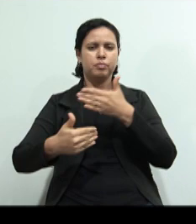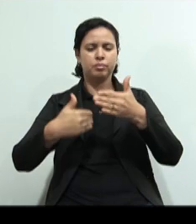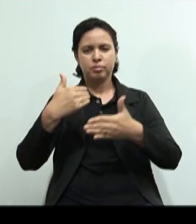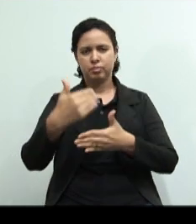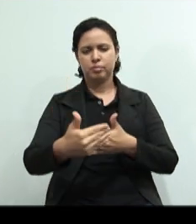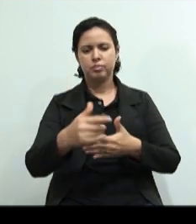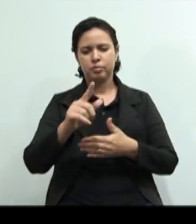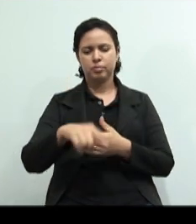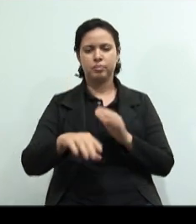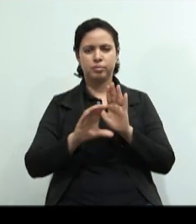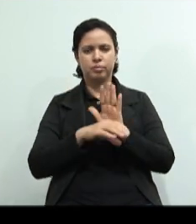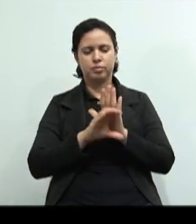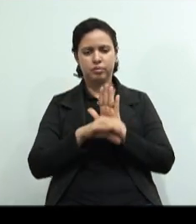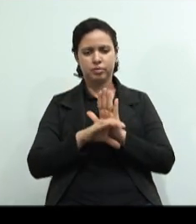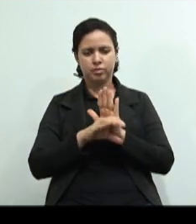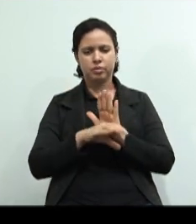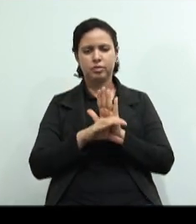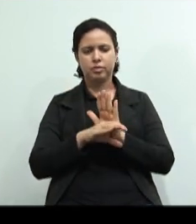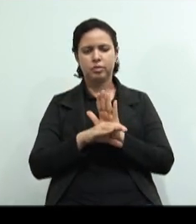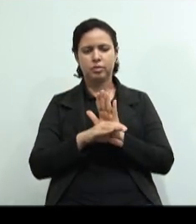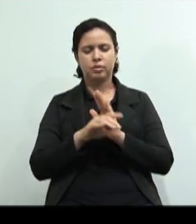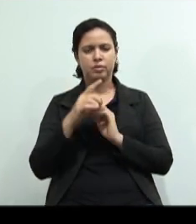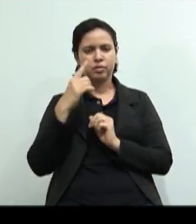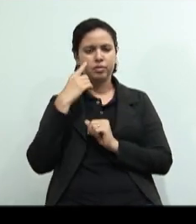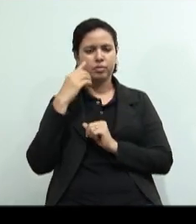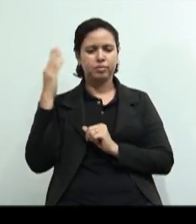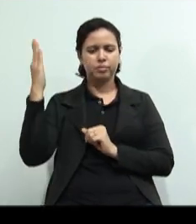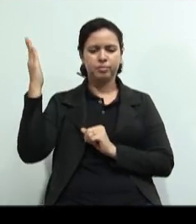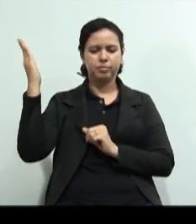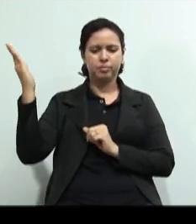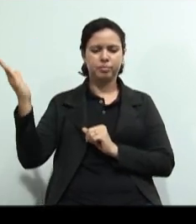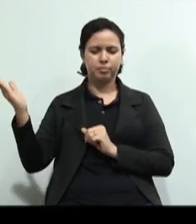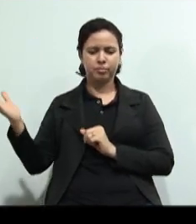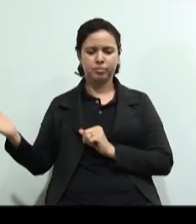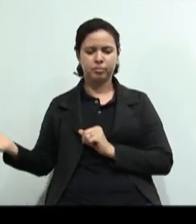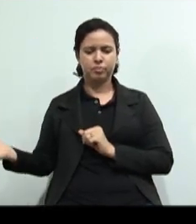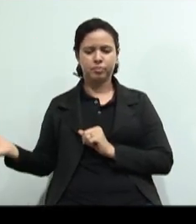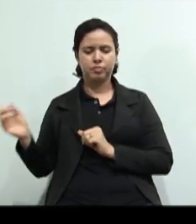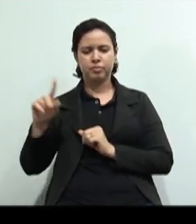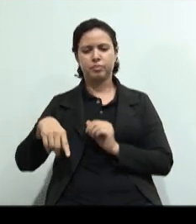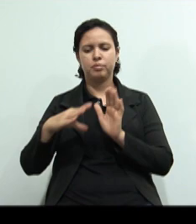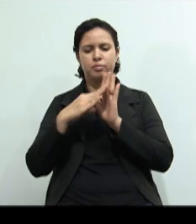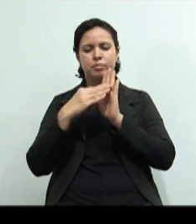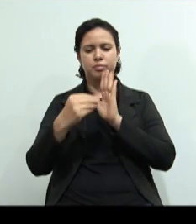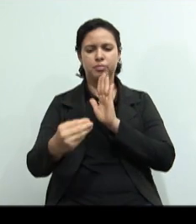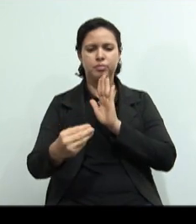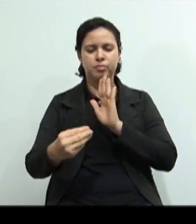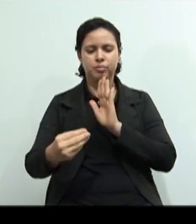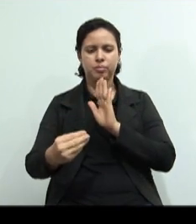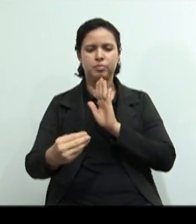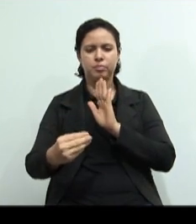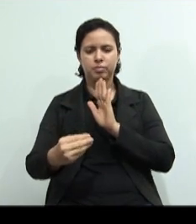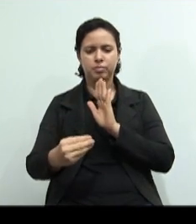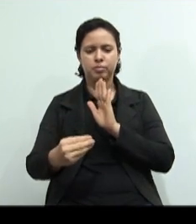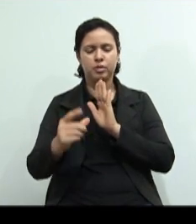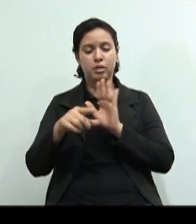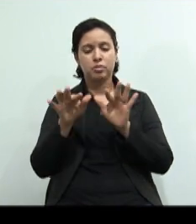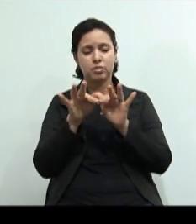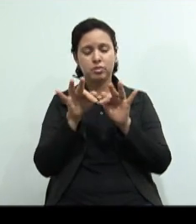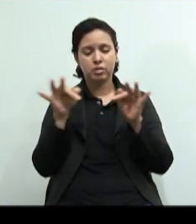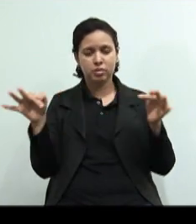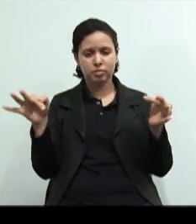é um conceito que a gente encontra na nossa apostila. Olha só aqui um desenho do fluxograma. Esse é o mais simplesinho que